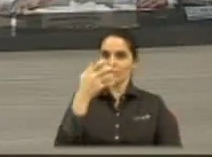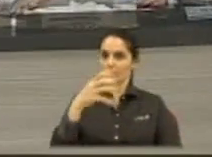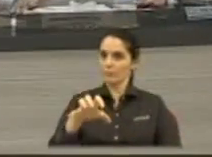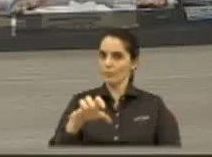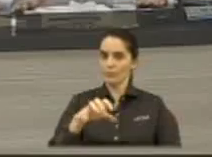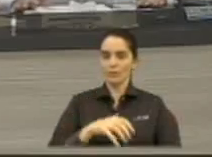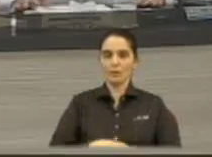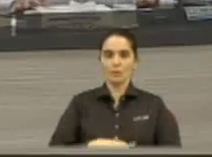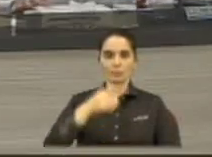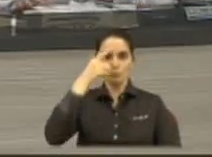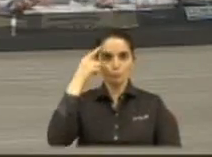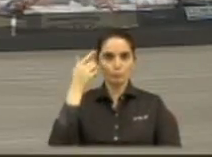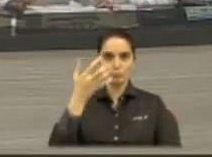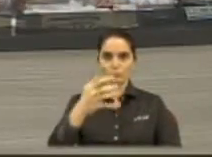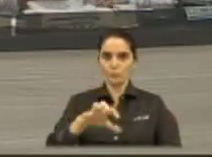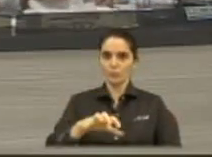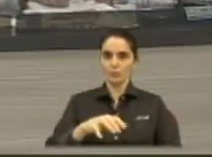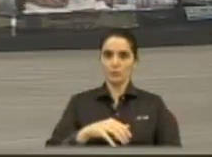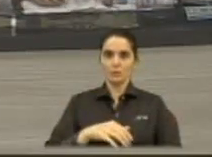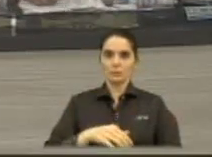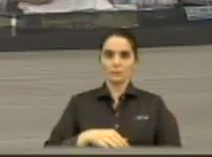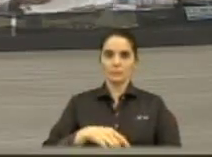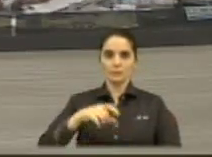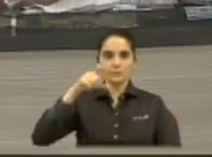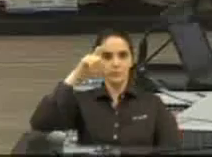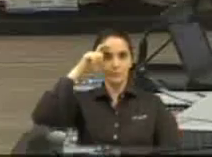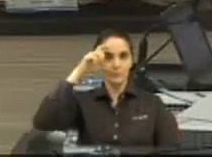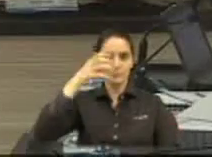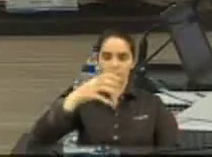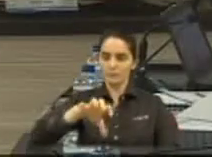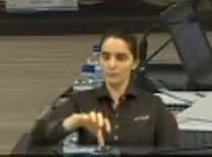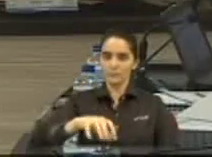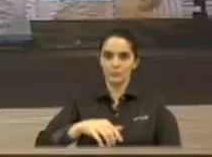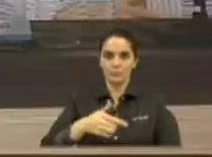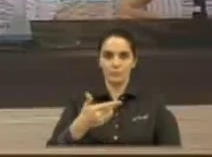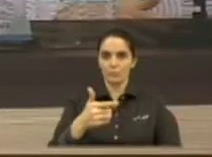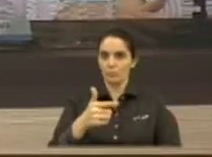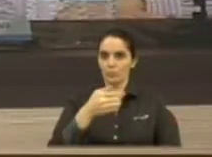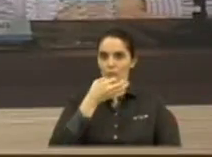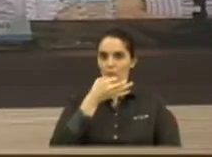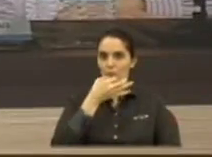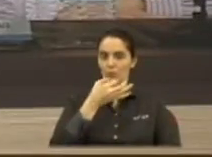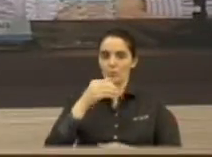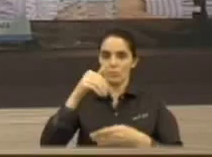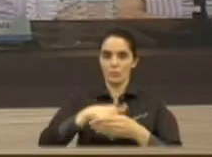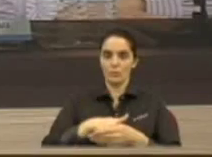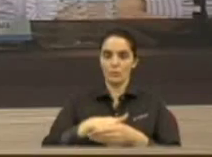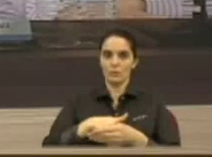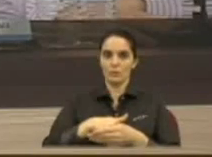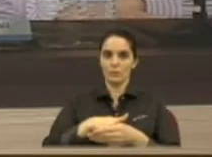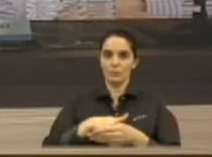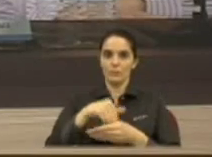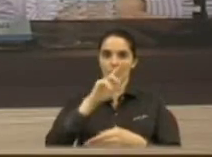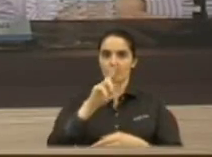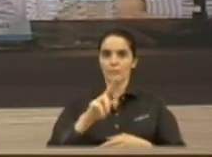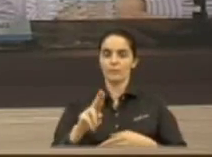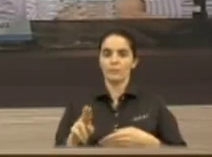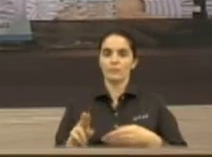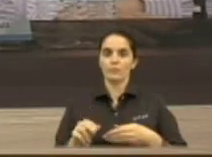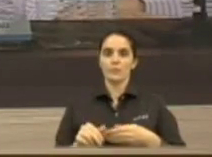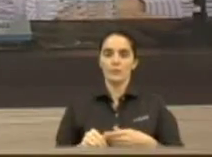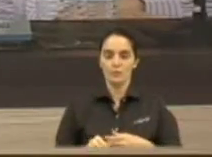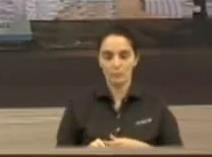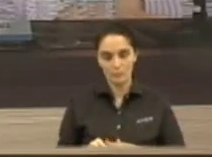Dispenso. Doutor Júlio. Dispenso. Farid. Dispenso. Não havendo mais quem queira, vai à votação e a votação é